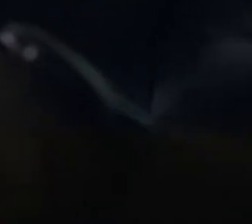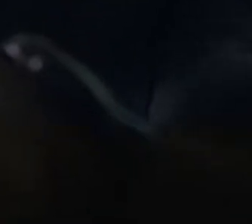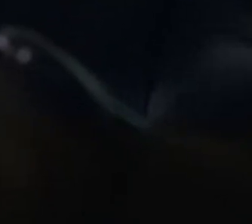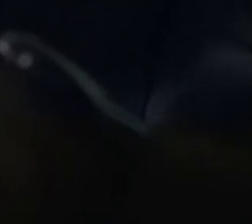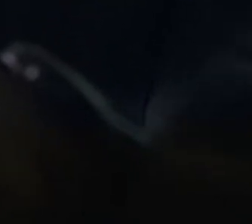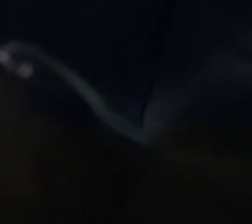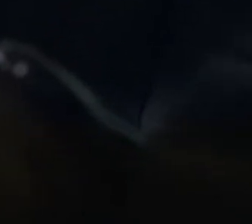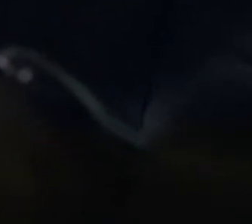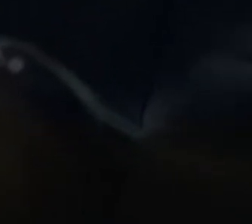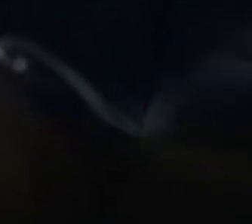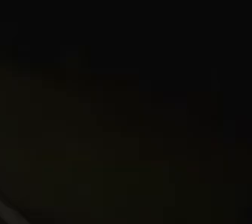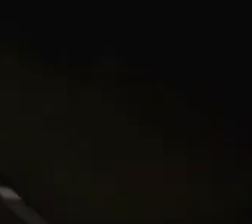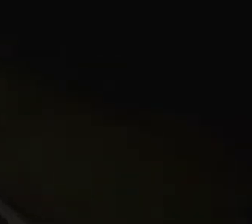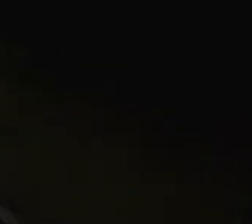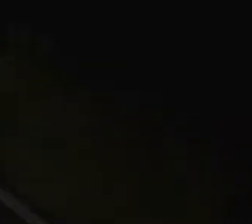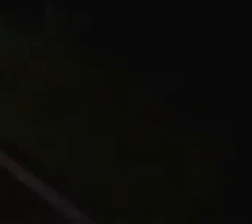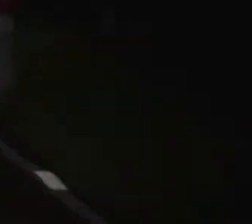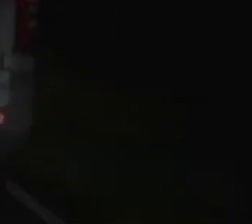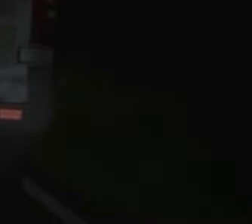E a selva vai estar mais gelada também.